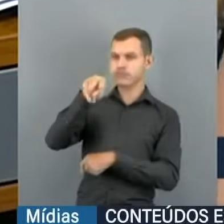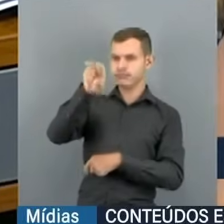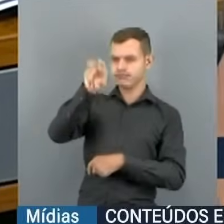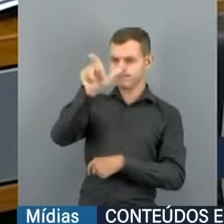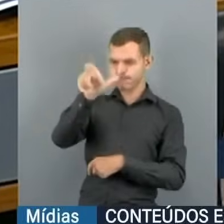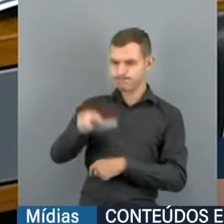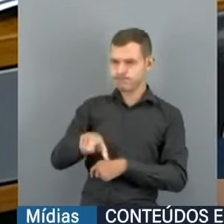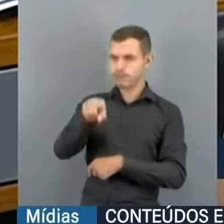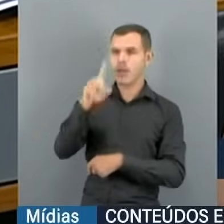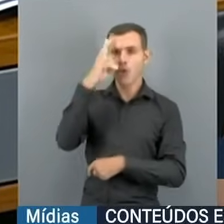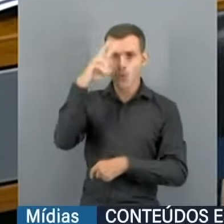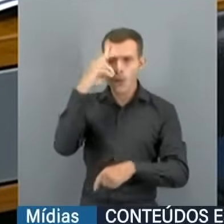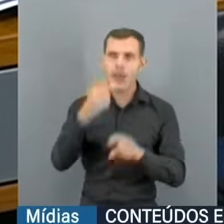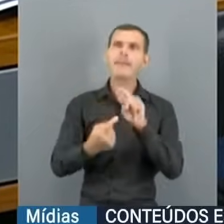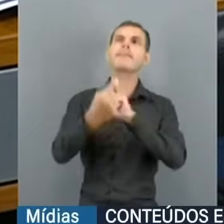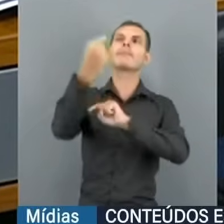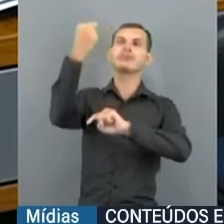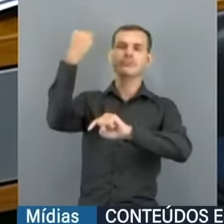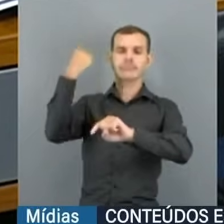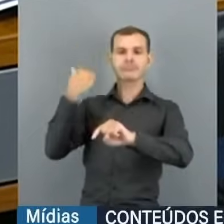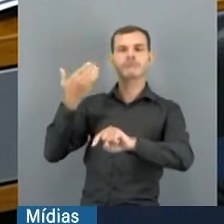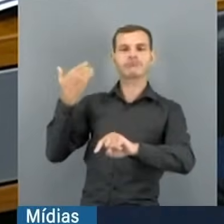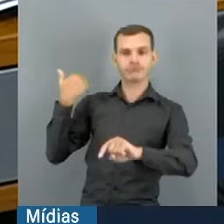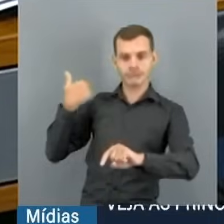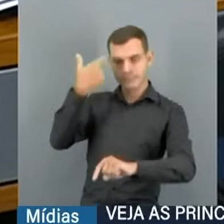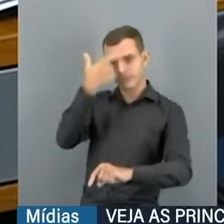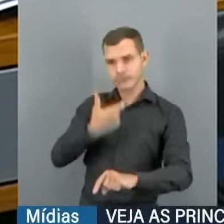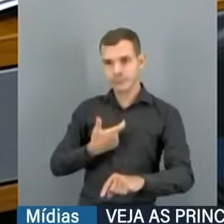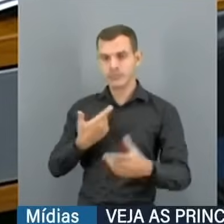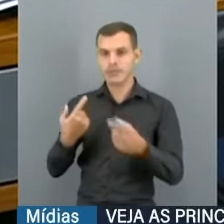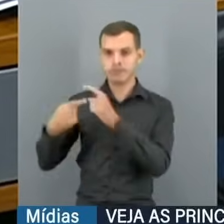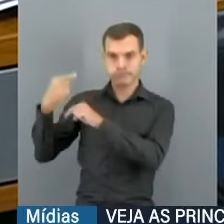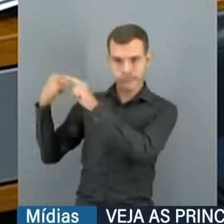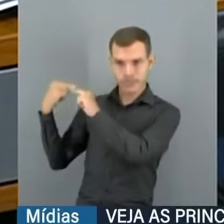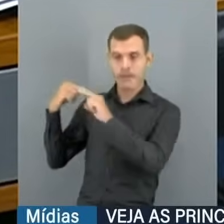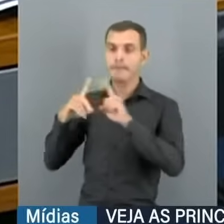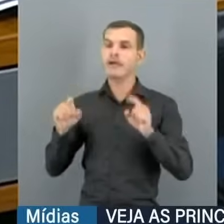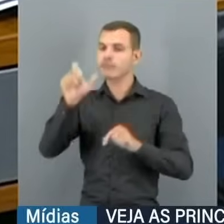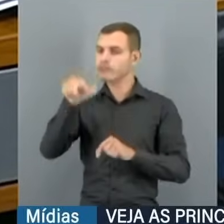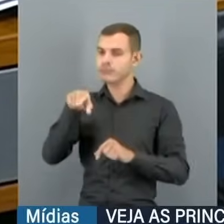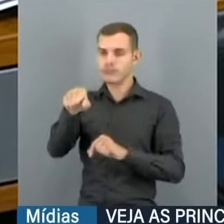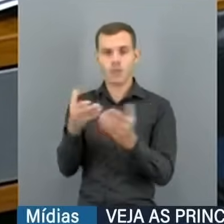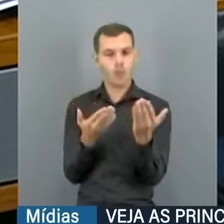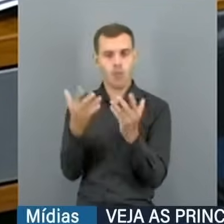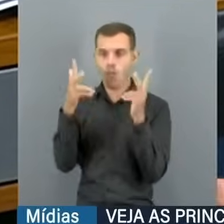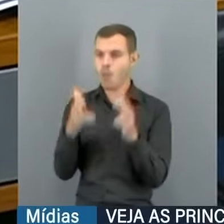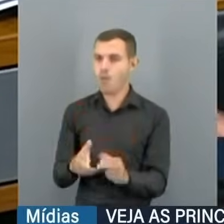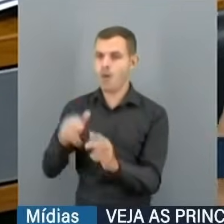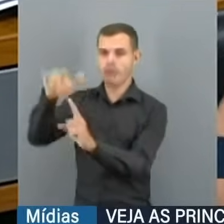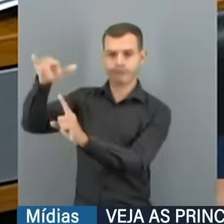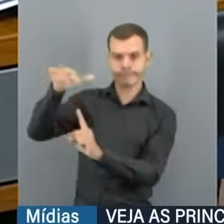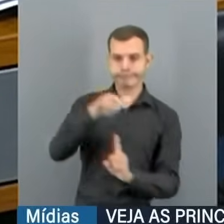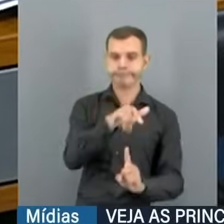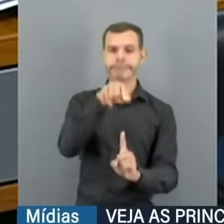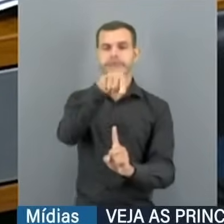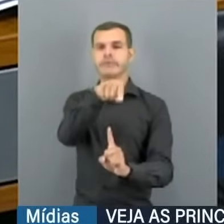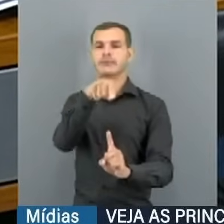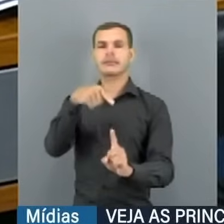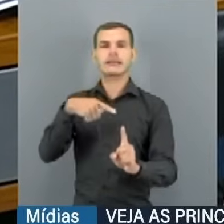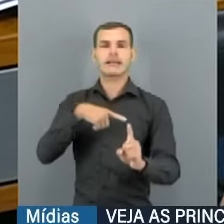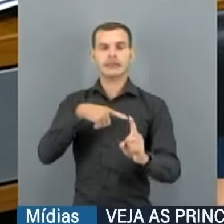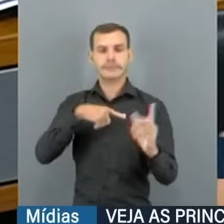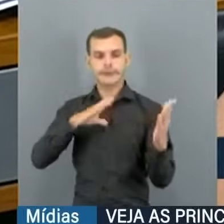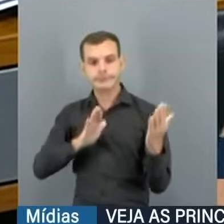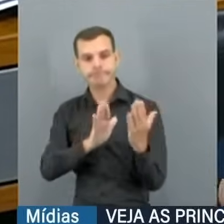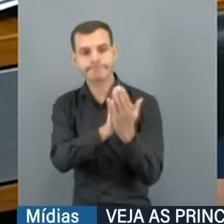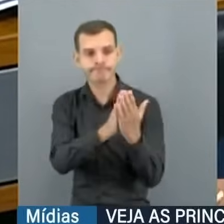o senhor foi enredado, como vários outros enredados, o senhor foi para a linha de frente, financiando, não?